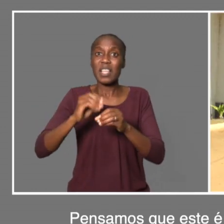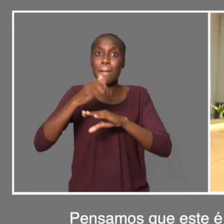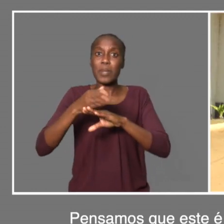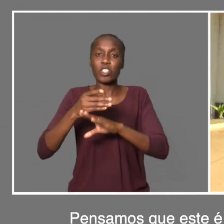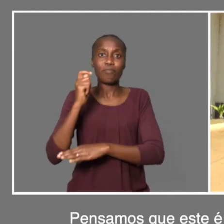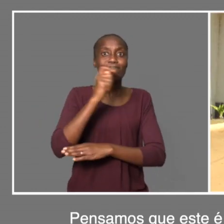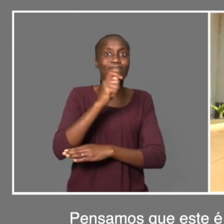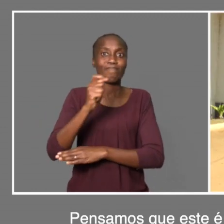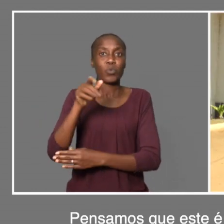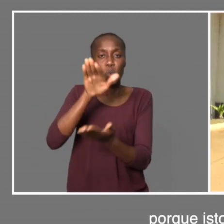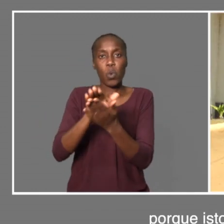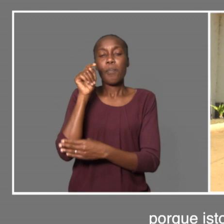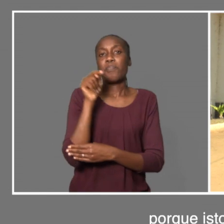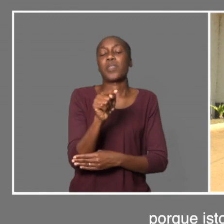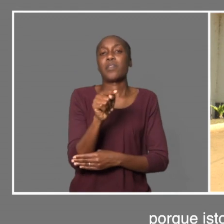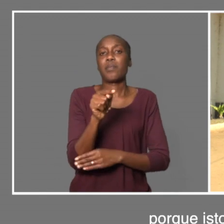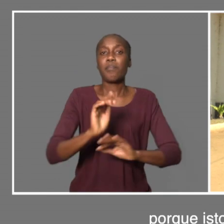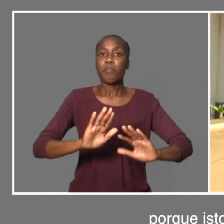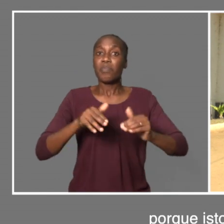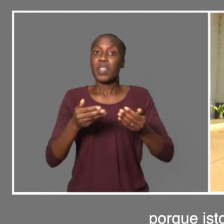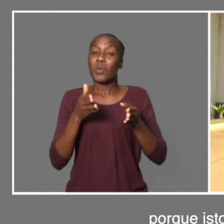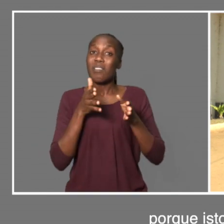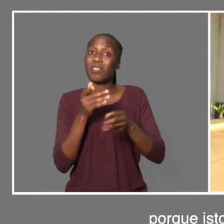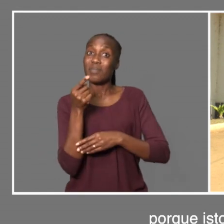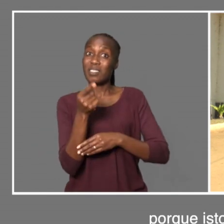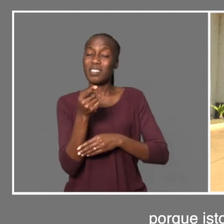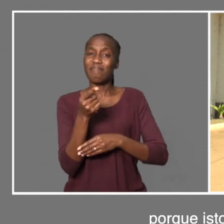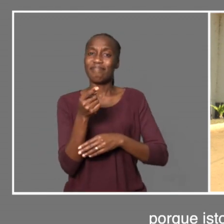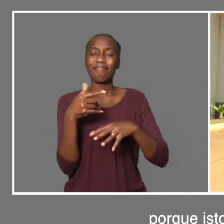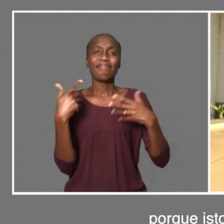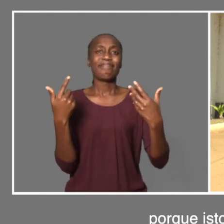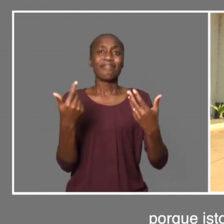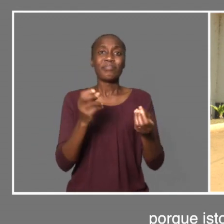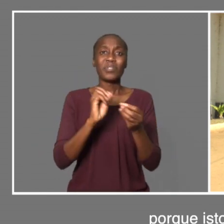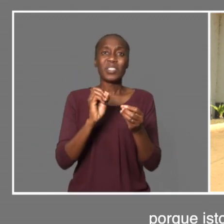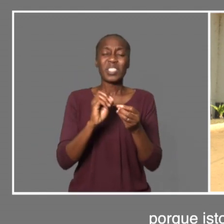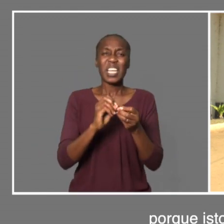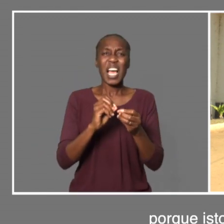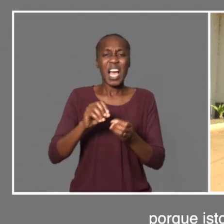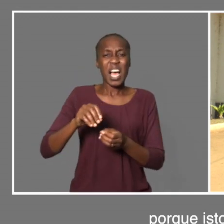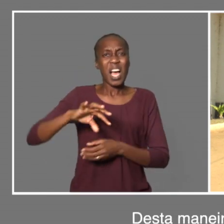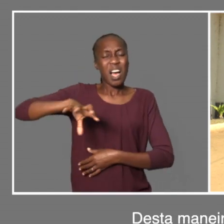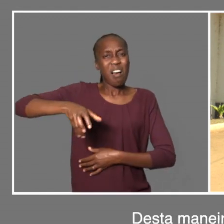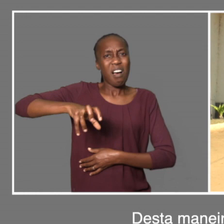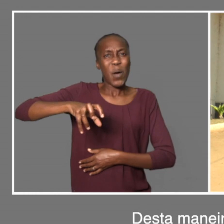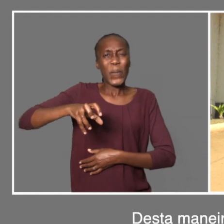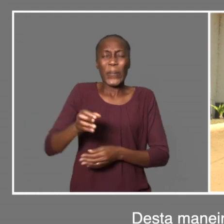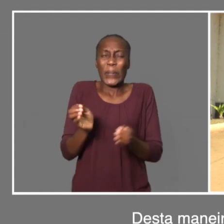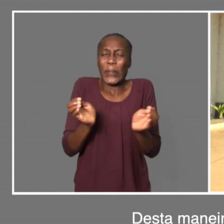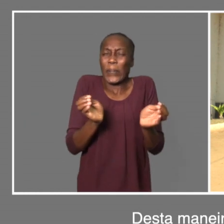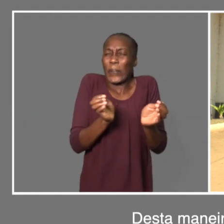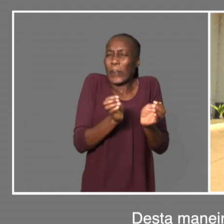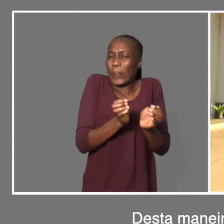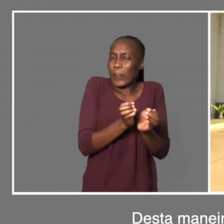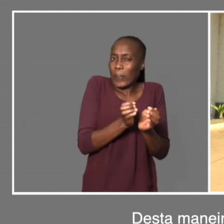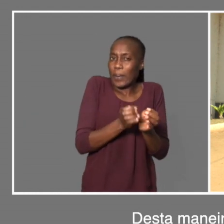problemas que nós temos porque isso tem a ver com o número dos pescadores que nós temos na albufeira então